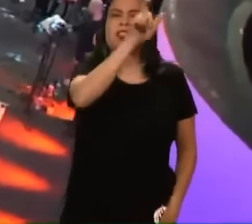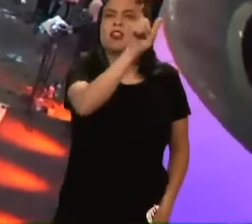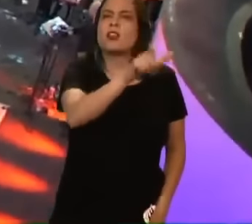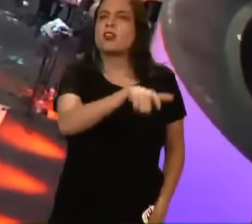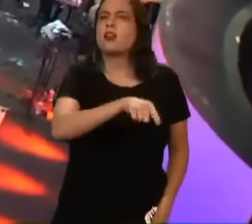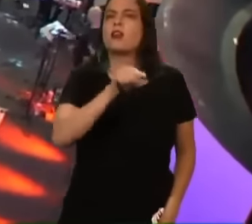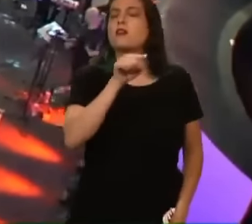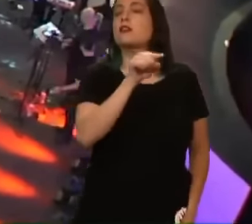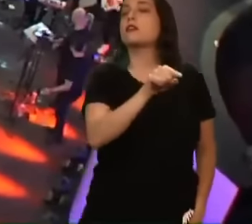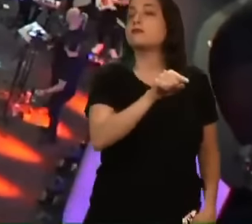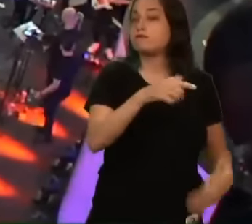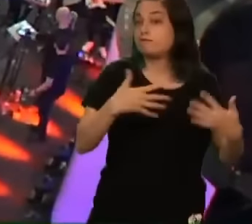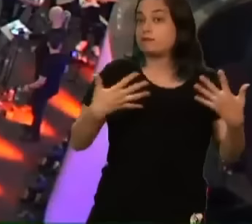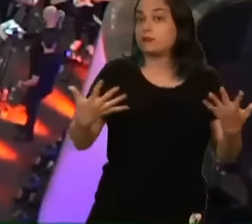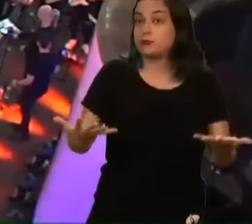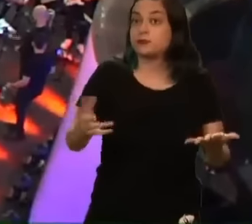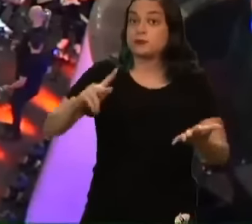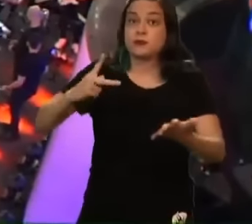No momento em que a